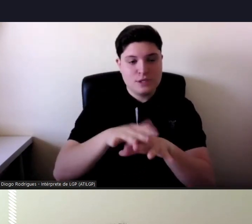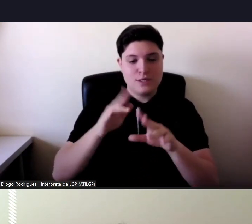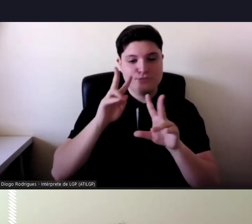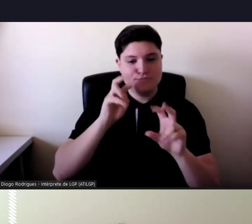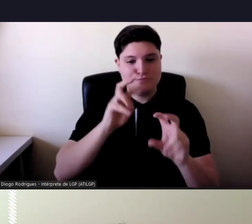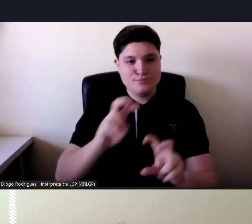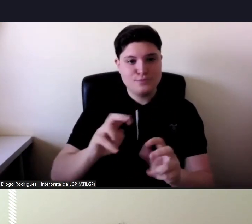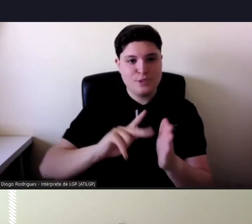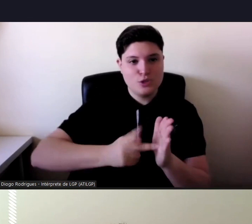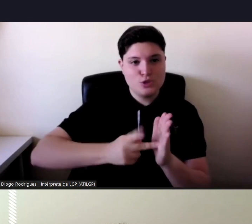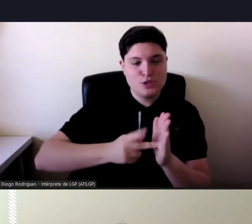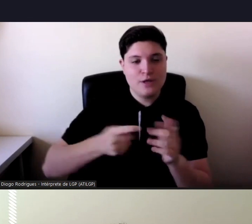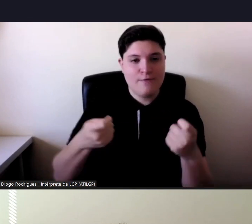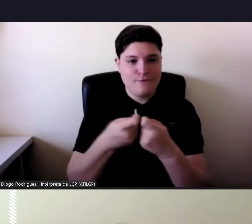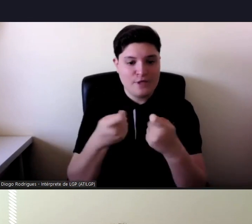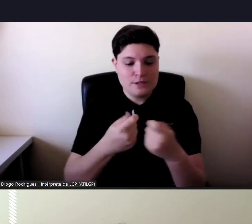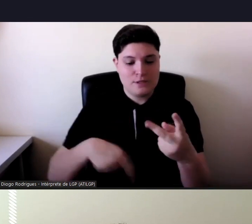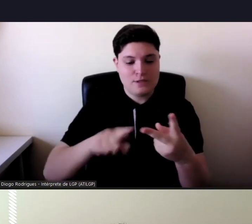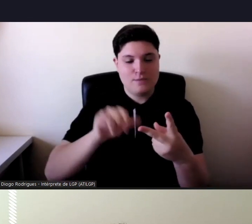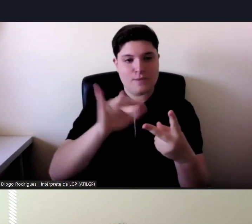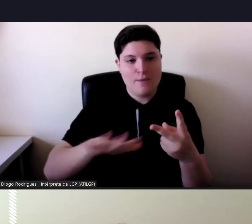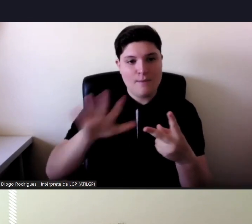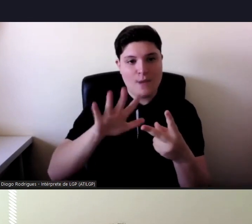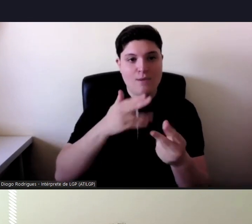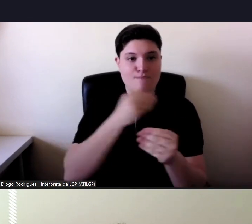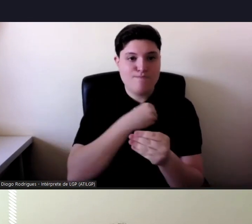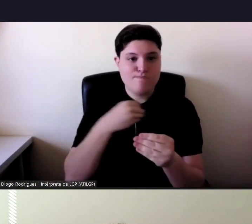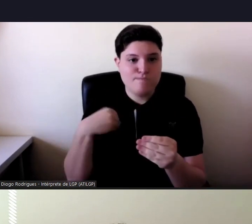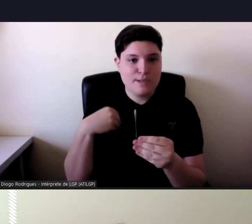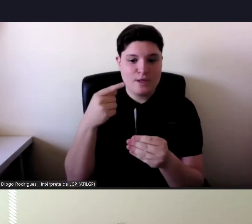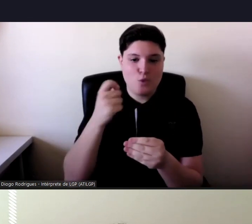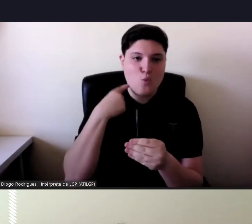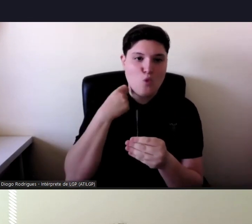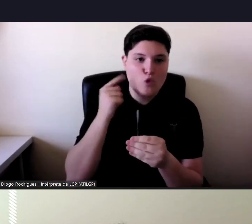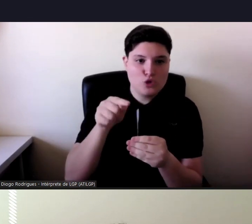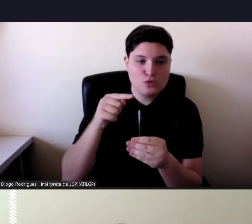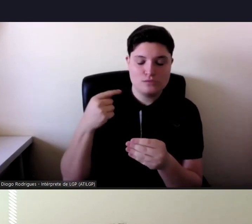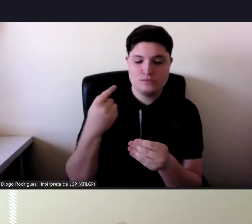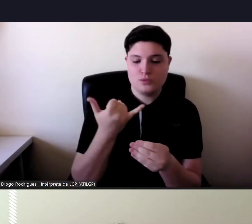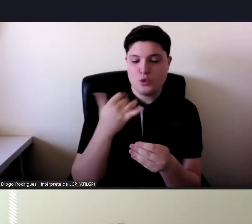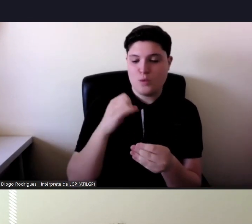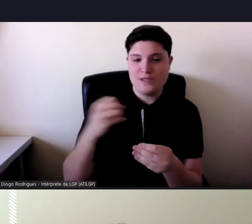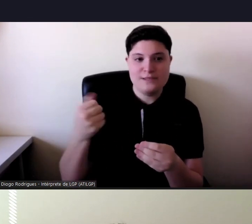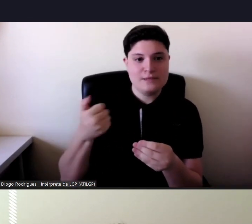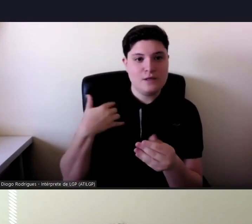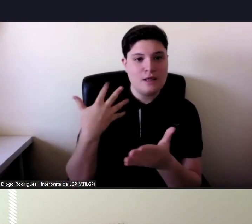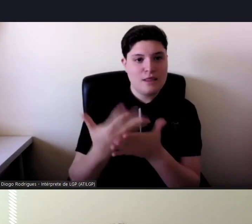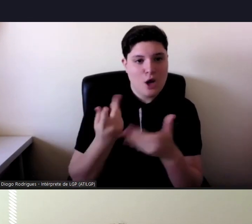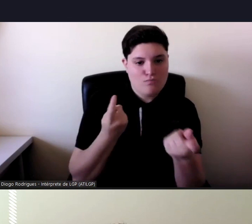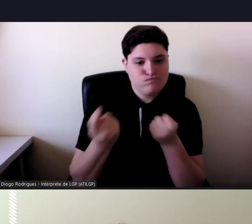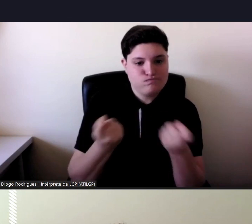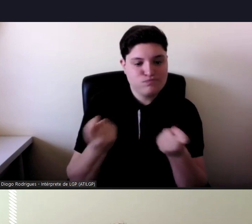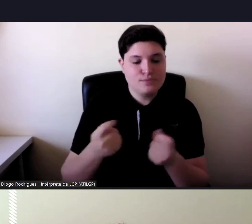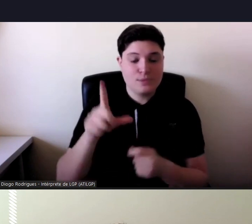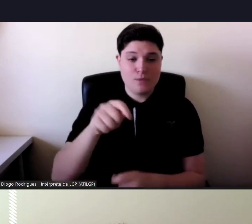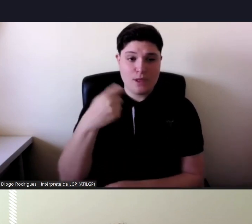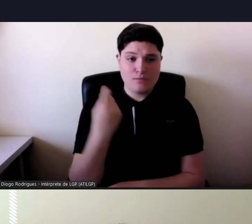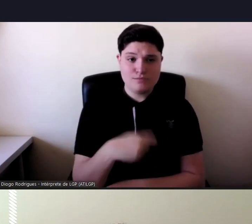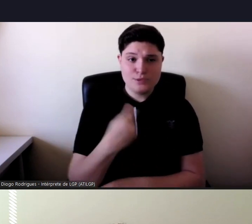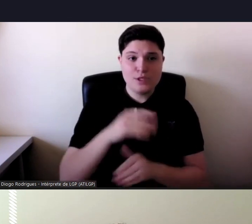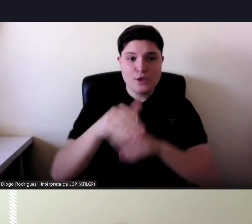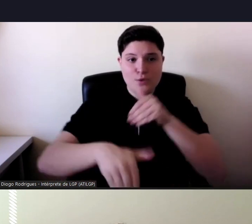do Grupo de Detecção de Radiação e Imagem Médica, que criou e coordena desde 2005, foi presidente eleito